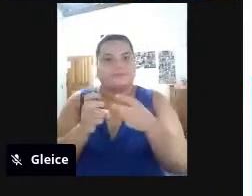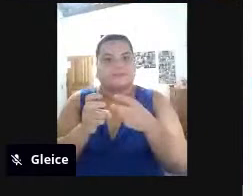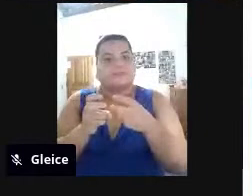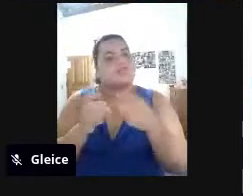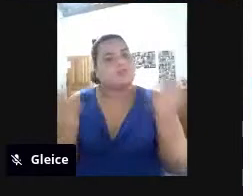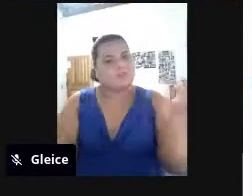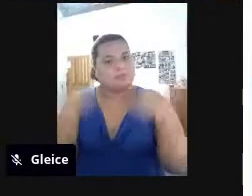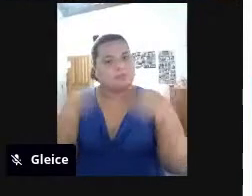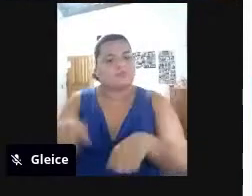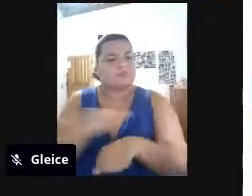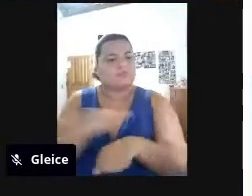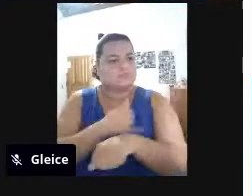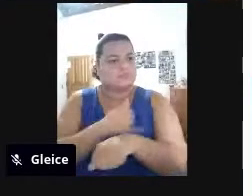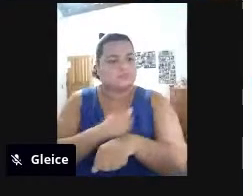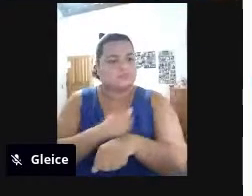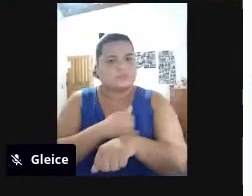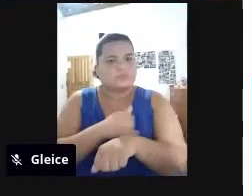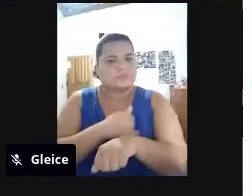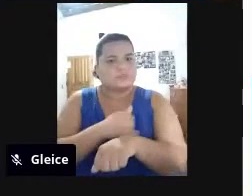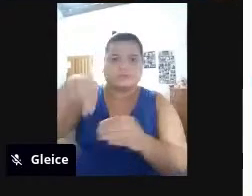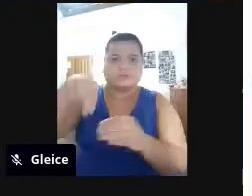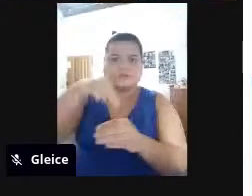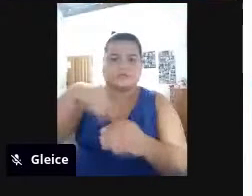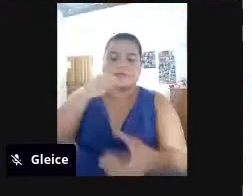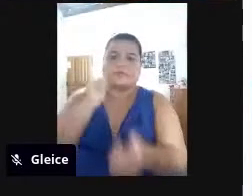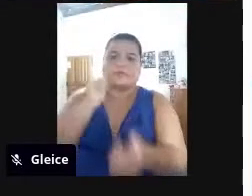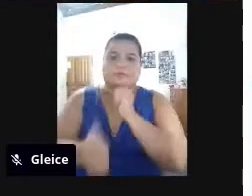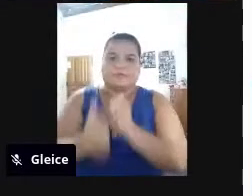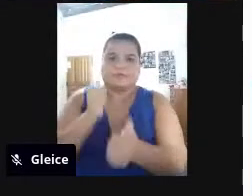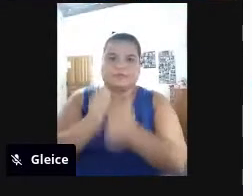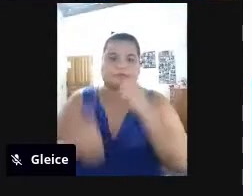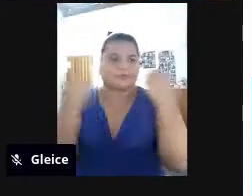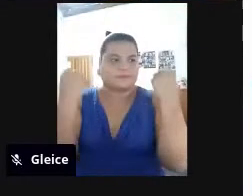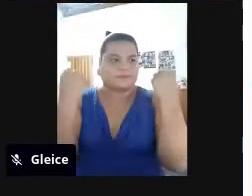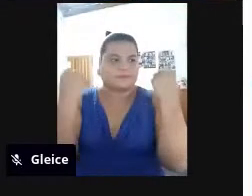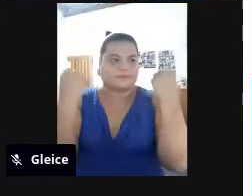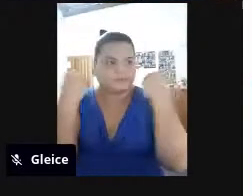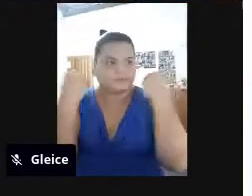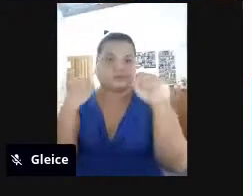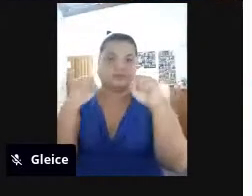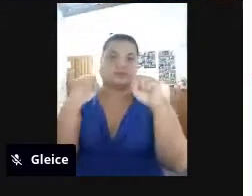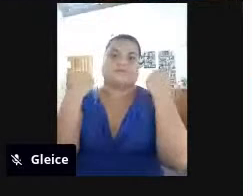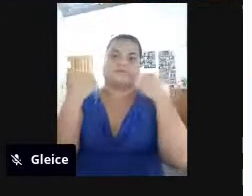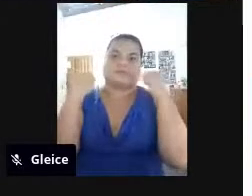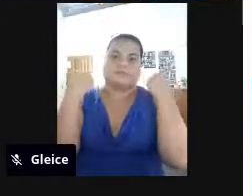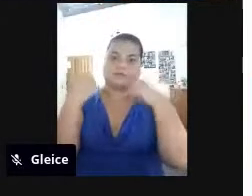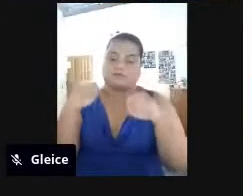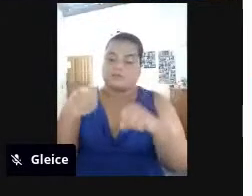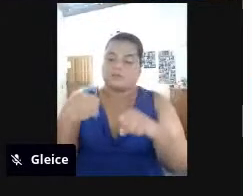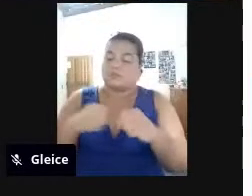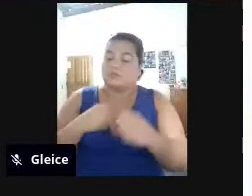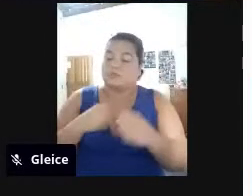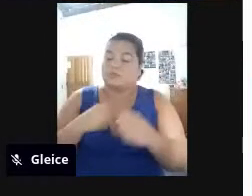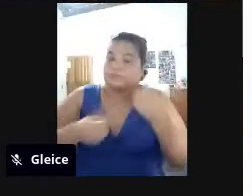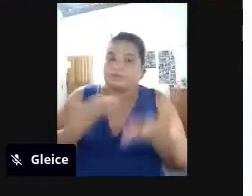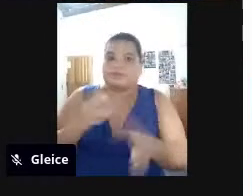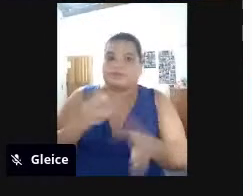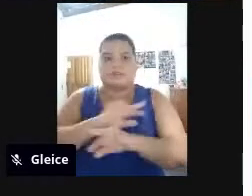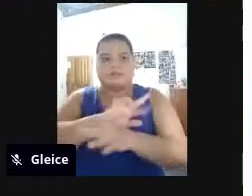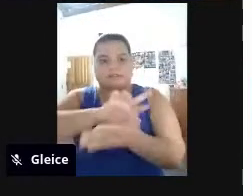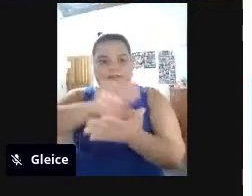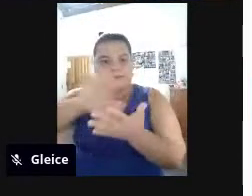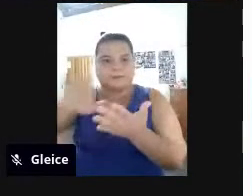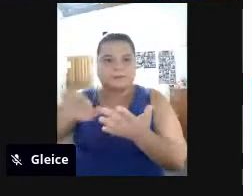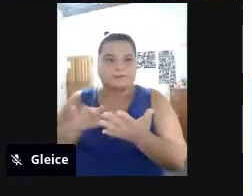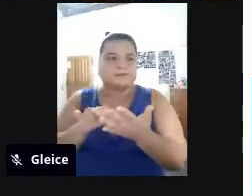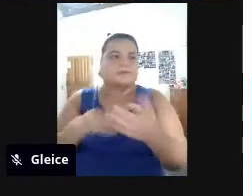estratégia nutricional para atletas de provas de alta intensidade e curta duração, ou então até